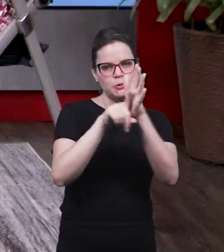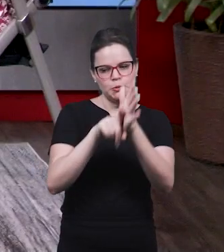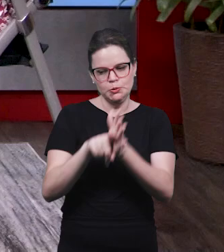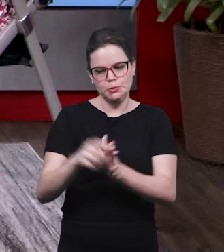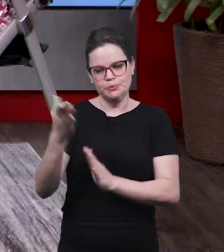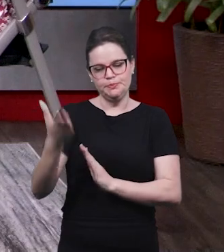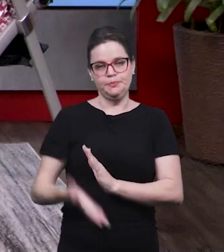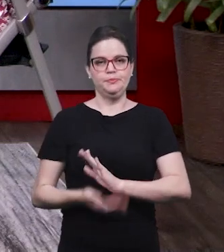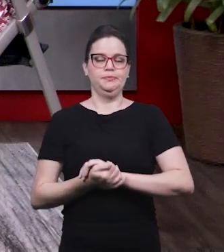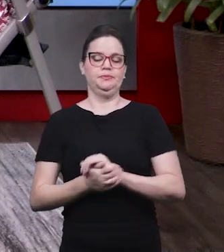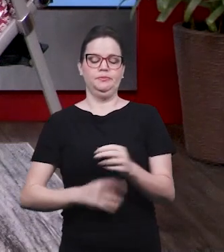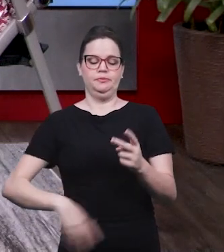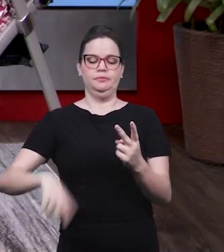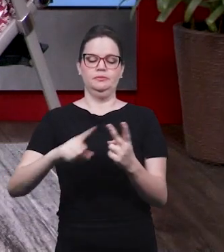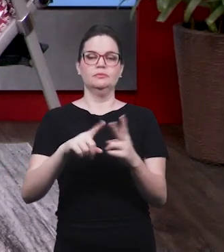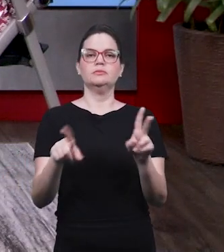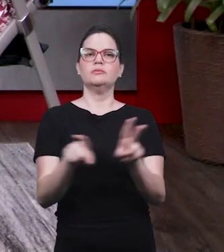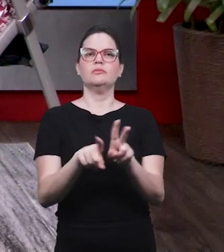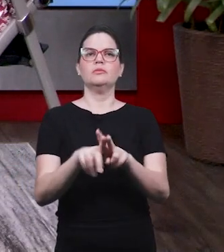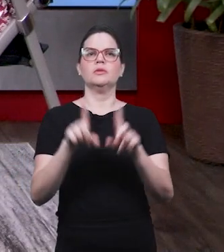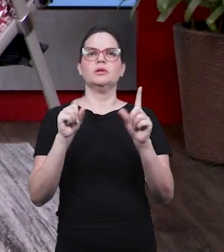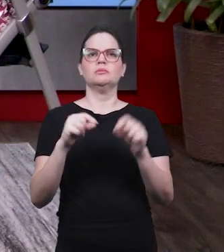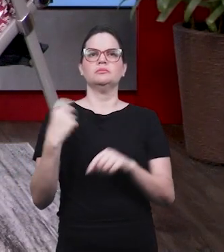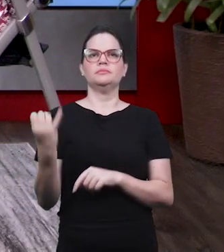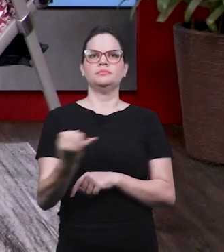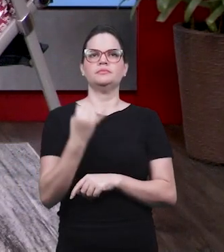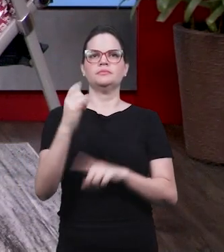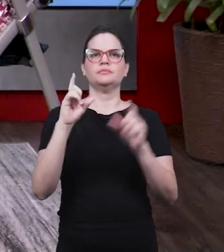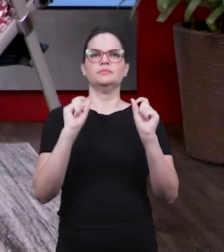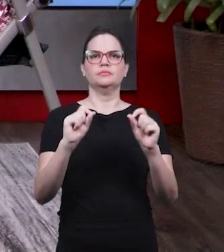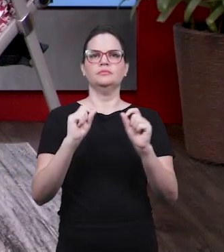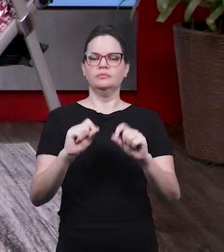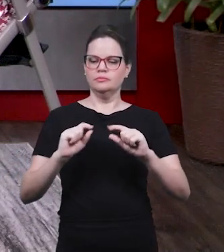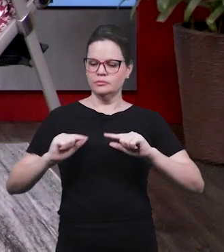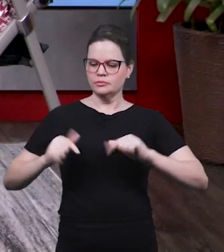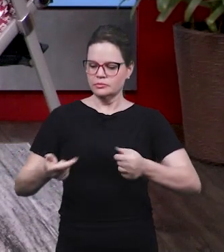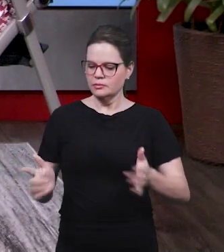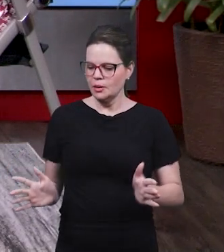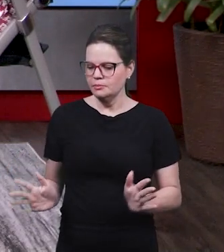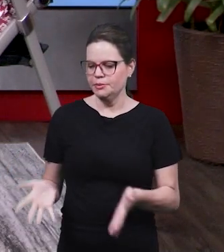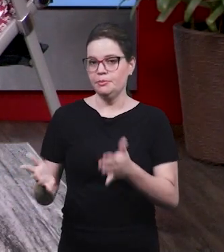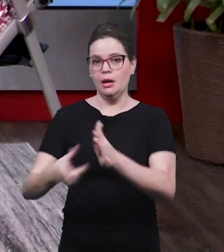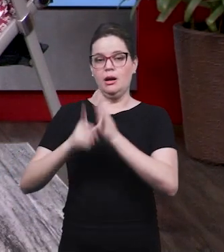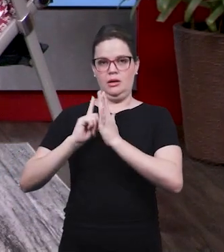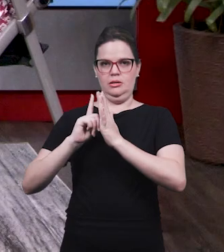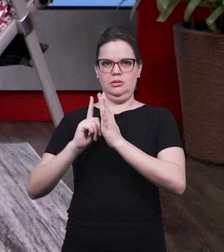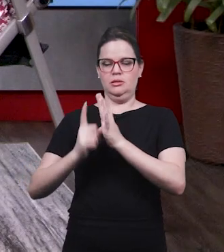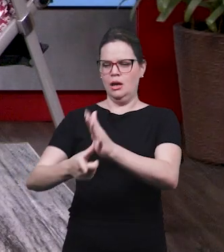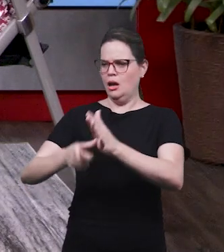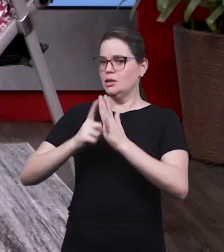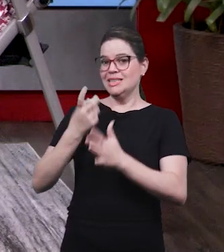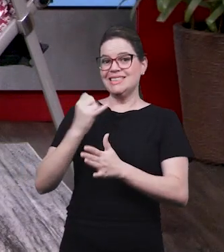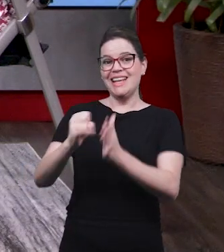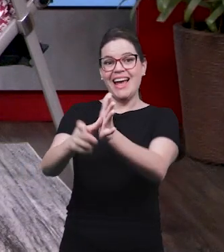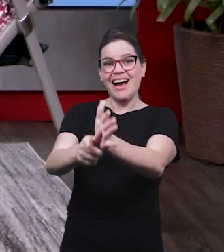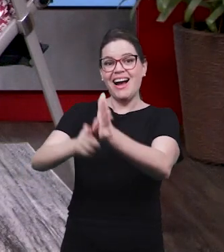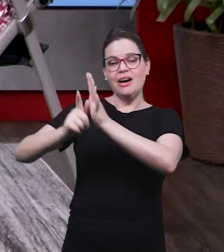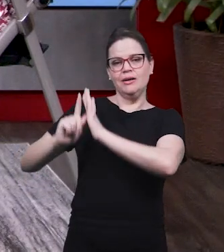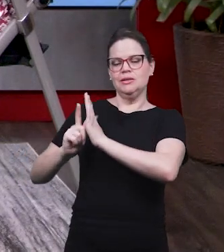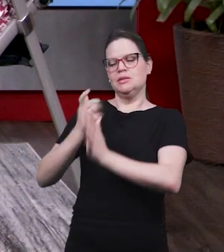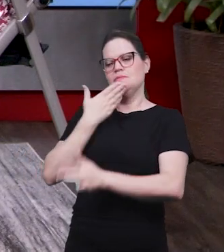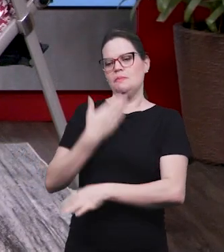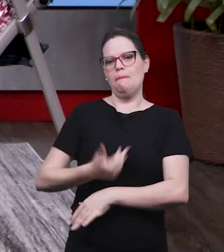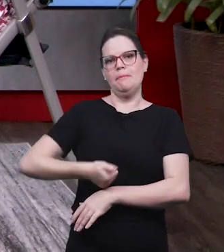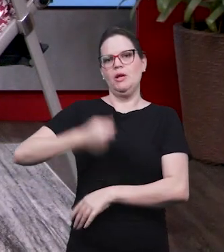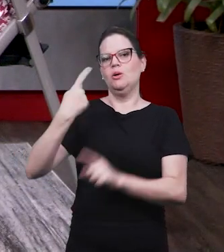comentamos também, é muito importante essas intervenções, essa estimulação precoce. Quanto mais cedo, maior a